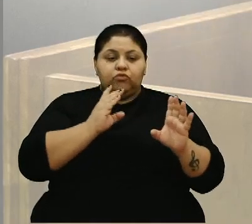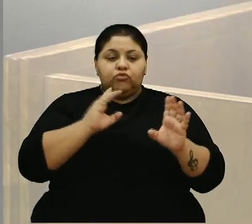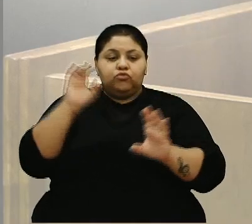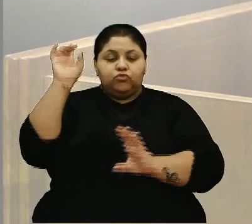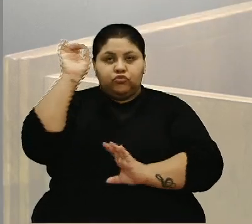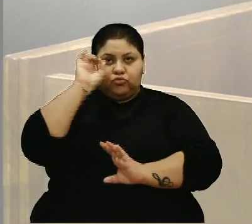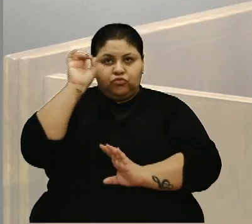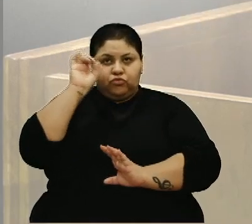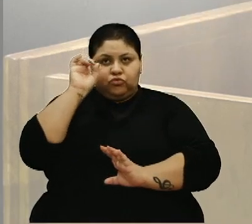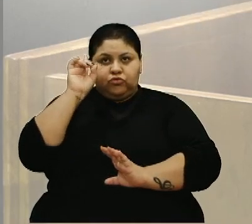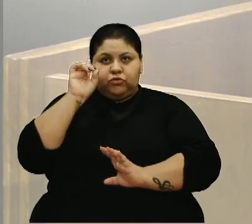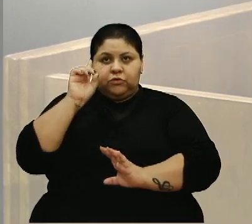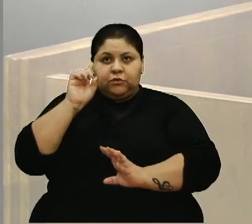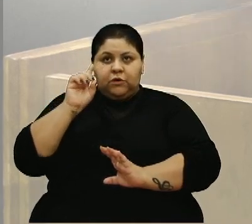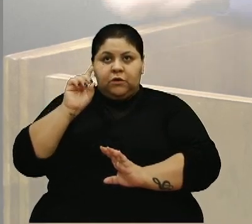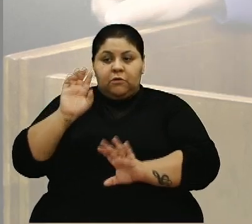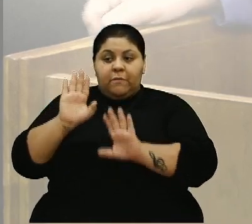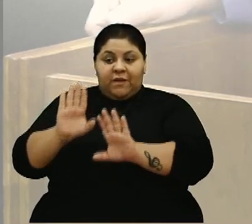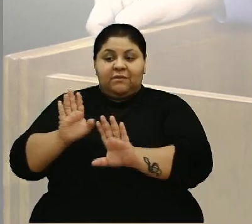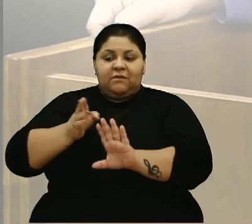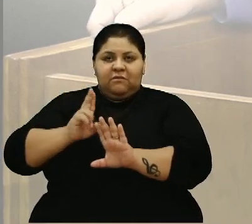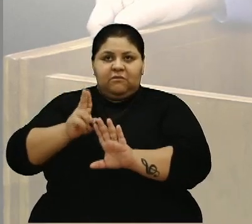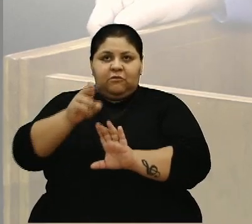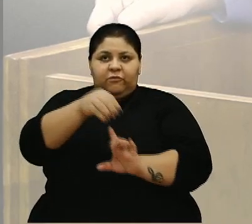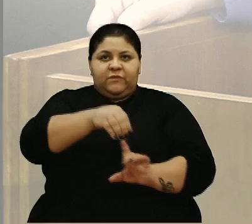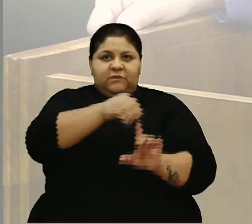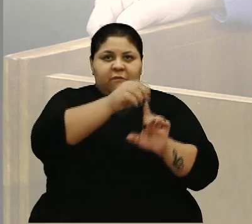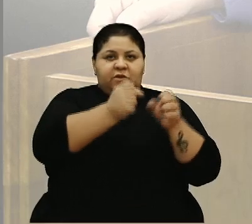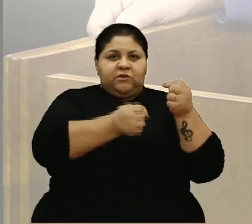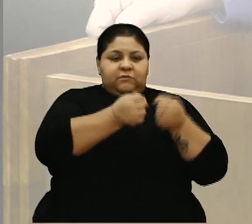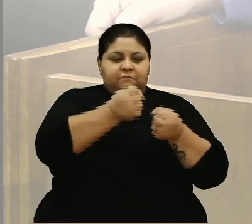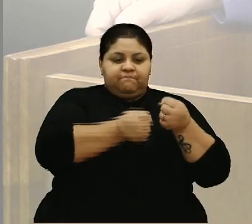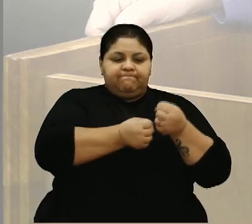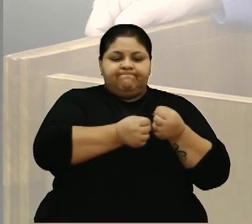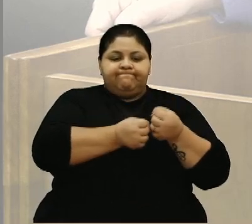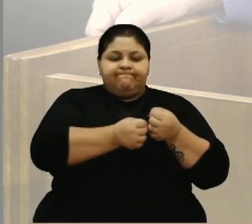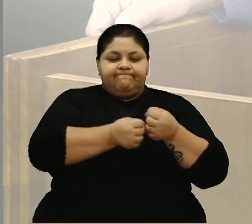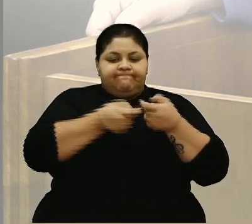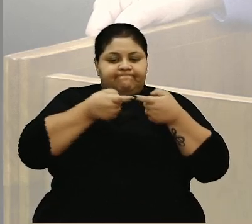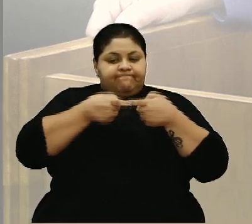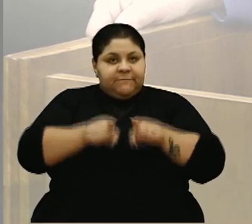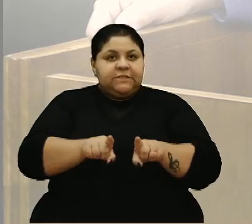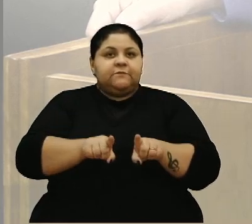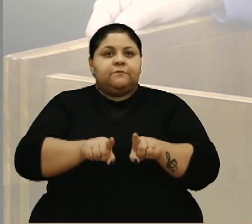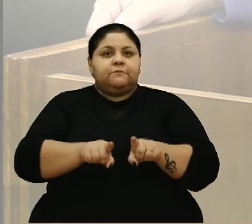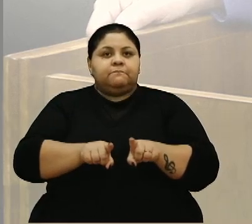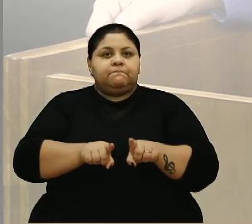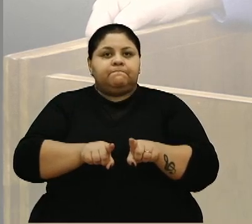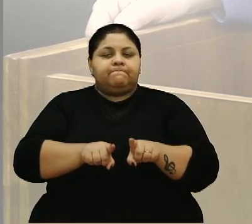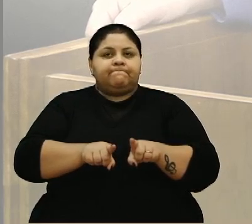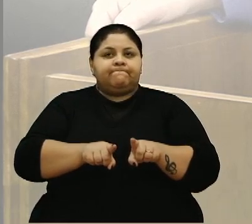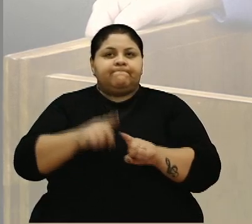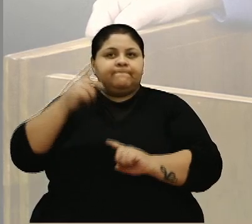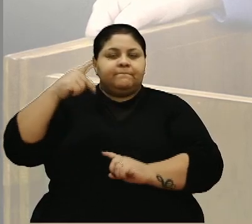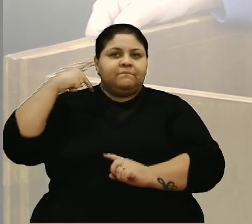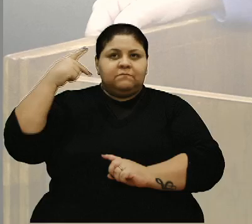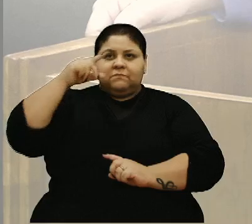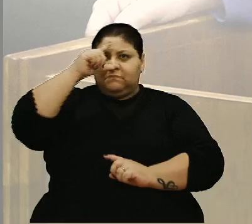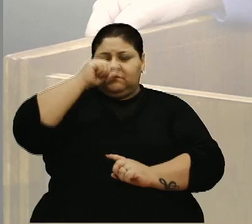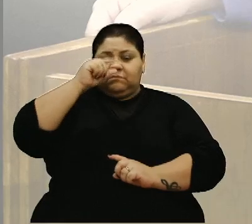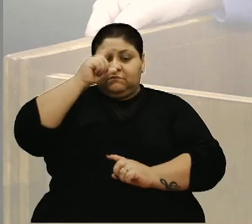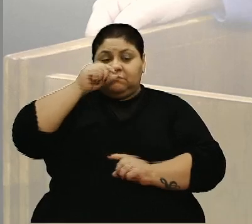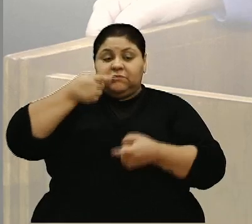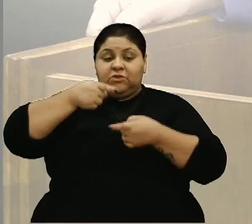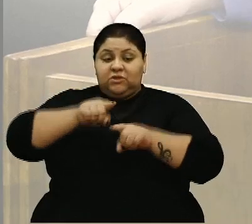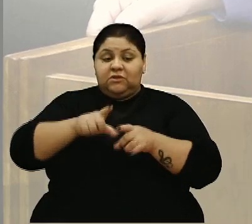uma empresa, principalmente de transporte, é um desafio muito grande. E, vereador Fantinello, o desafio é